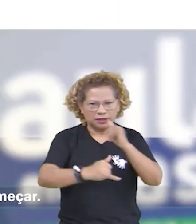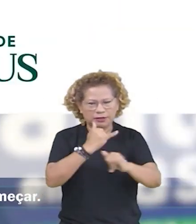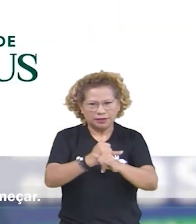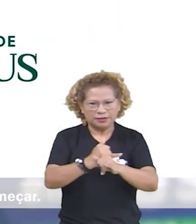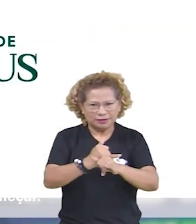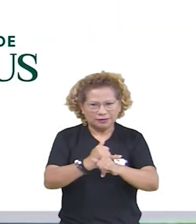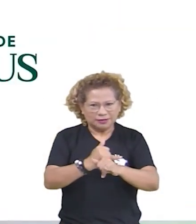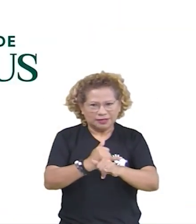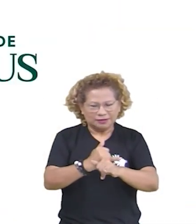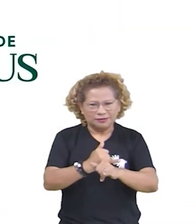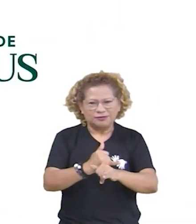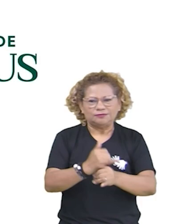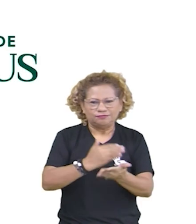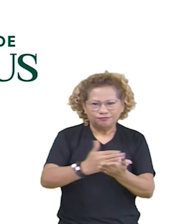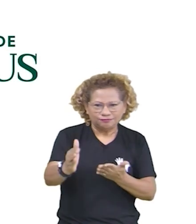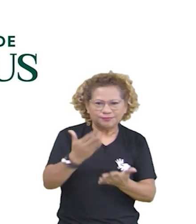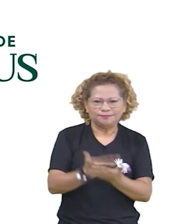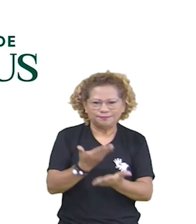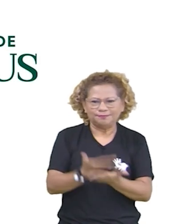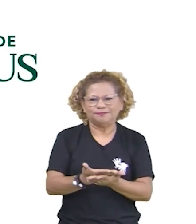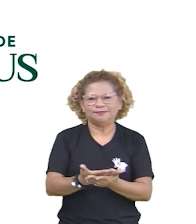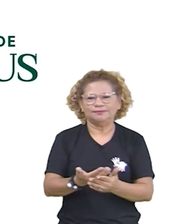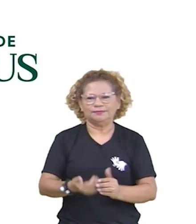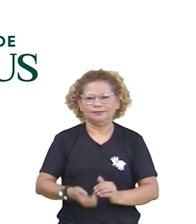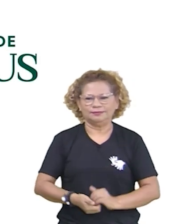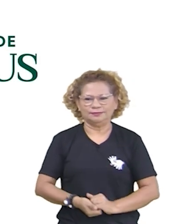vai começar.